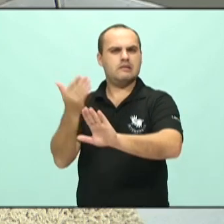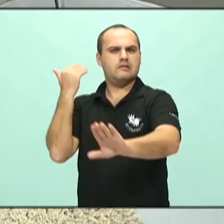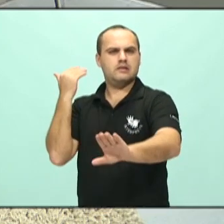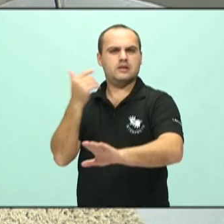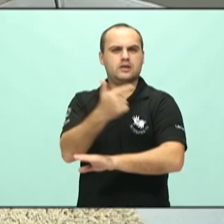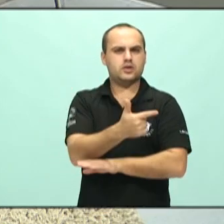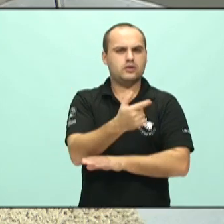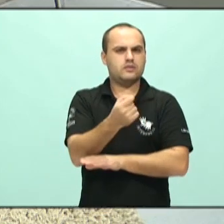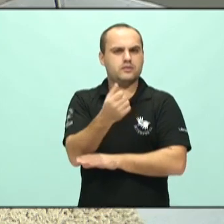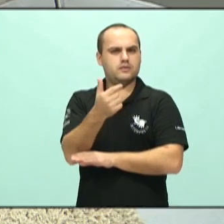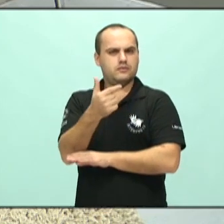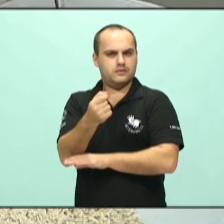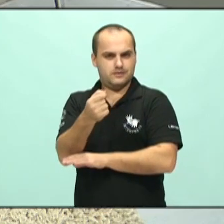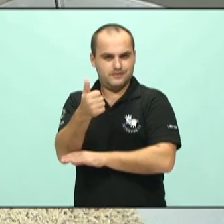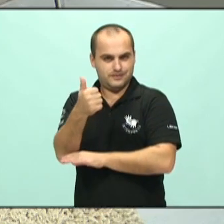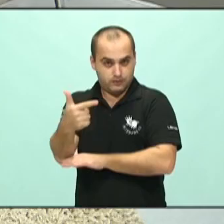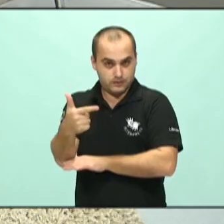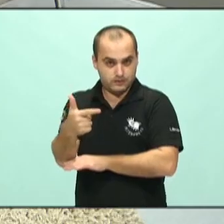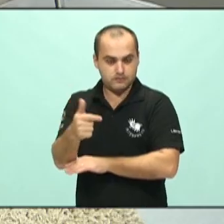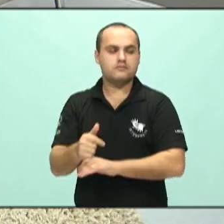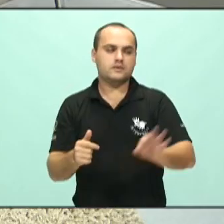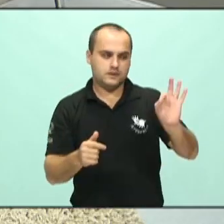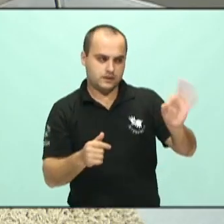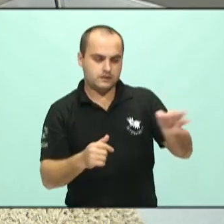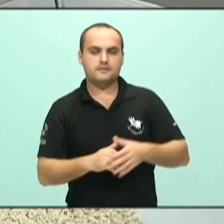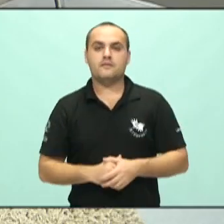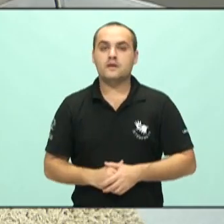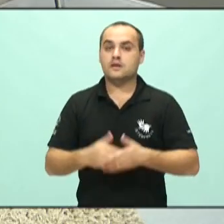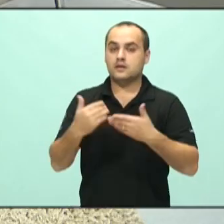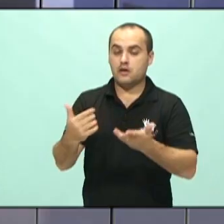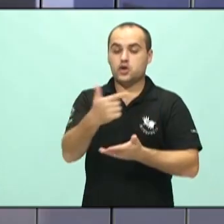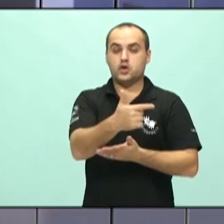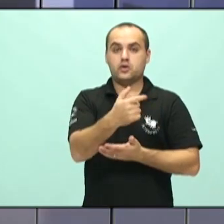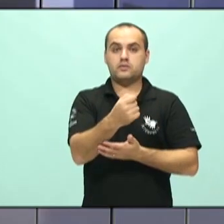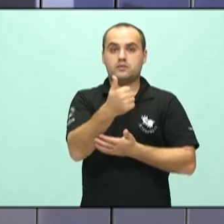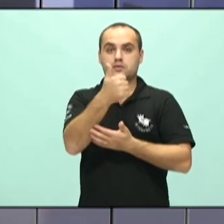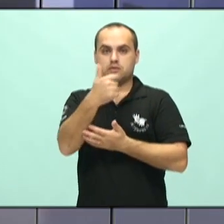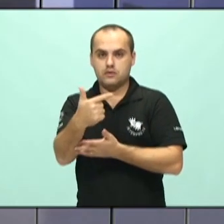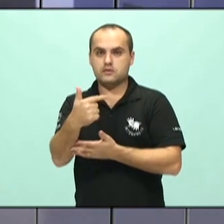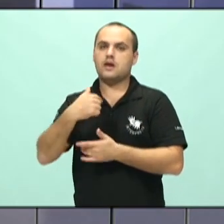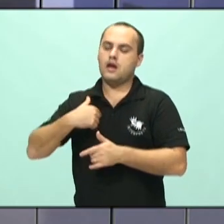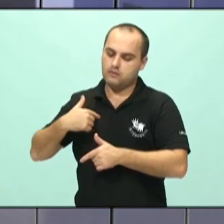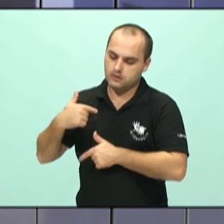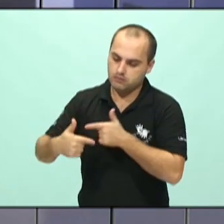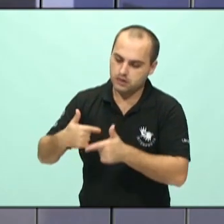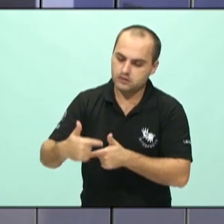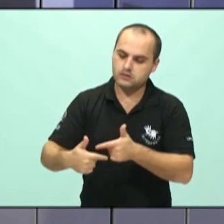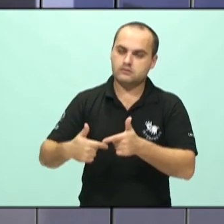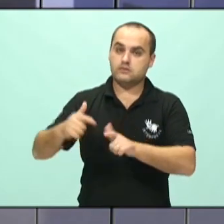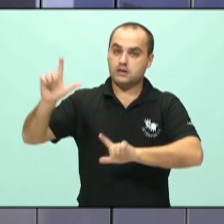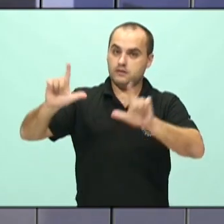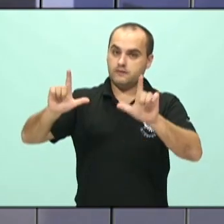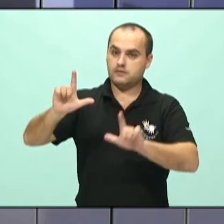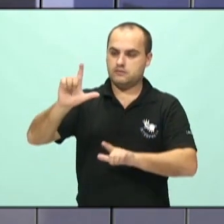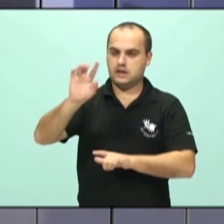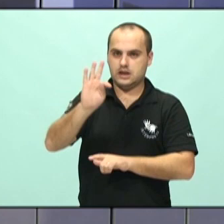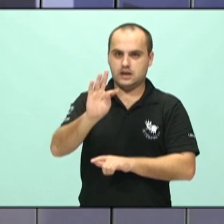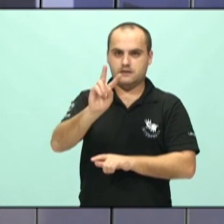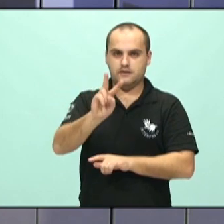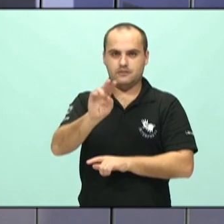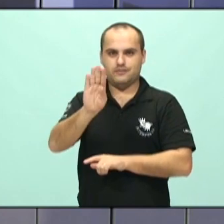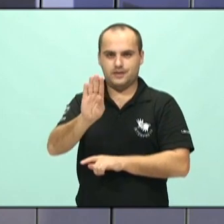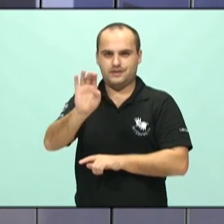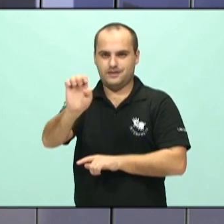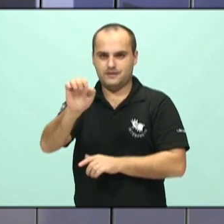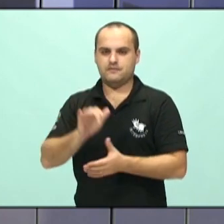foi 2012. Isso. Então, na eleição de 2012, eu estava lá trabalhando na TVBE. E naquela época, o